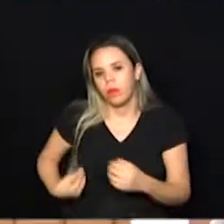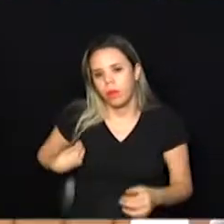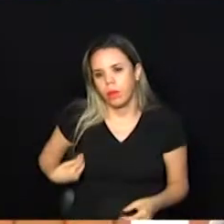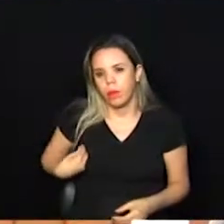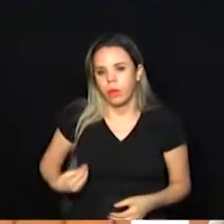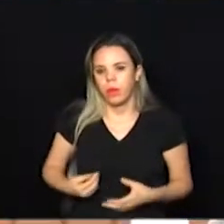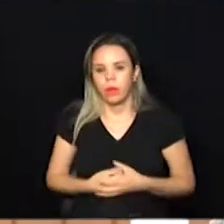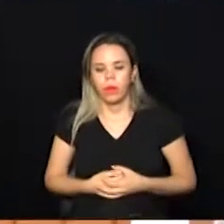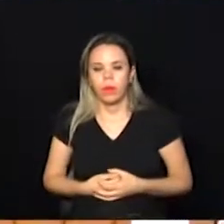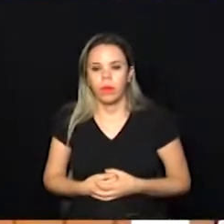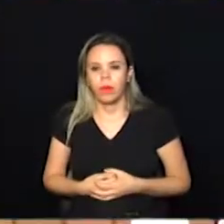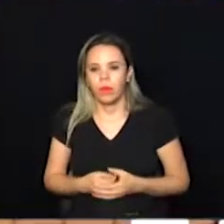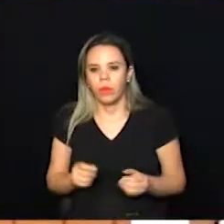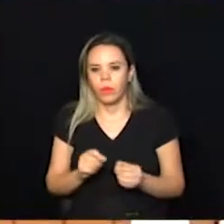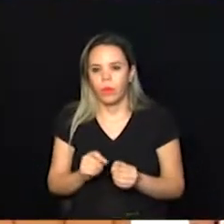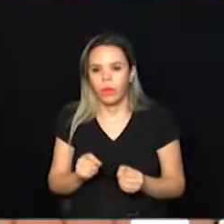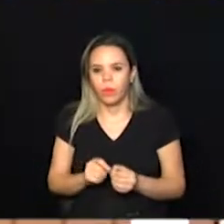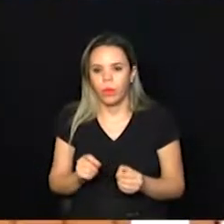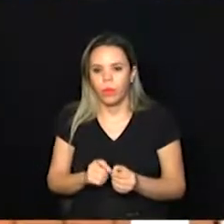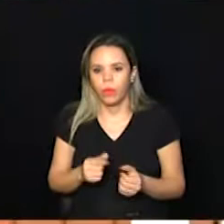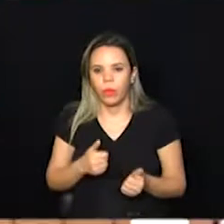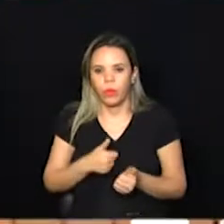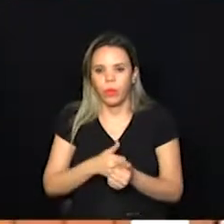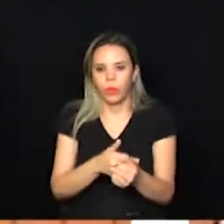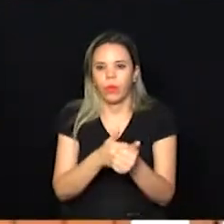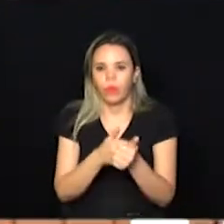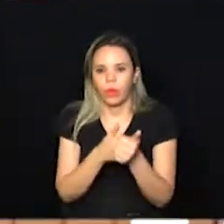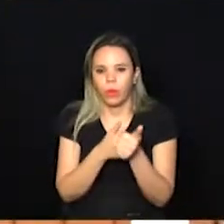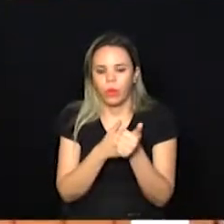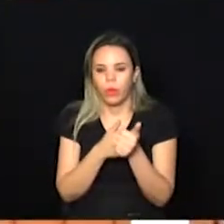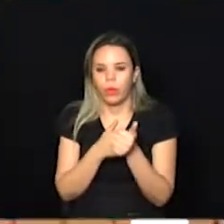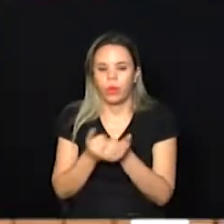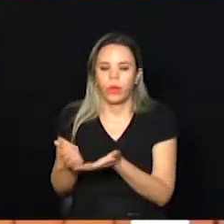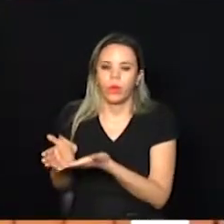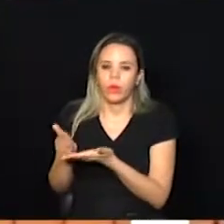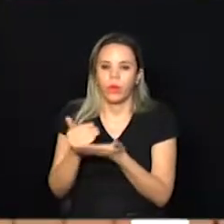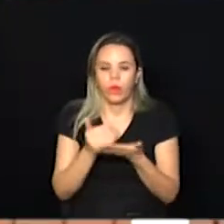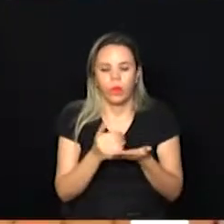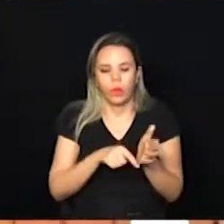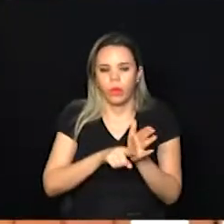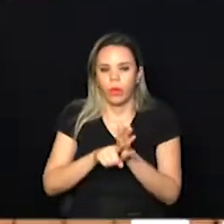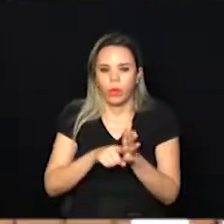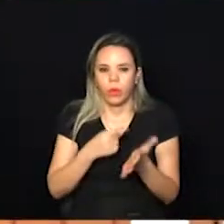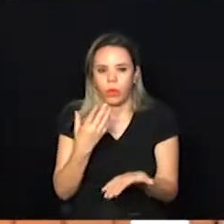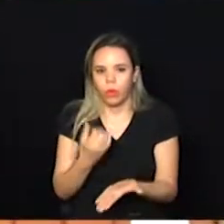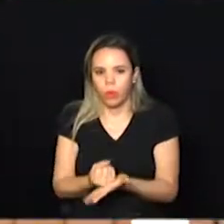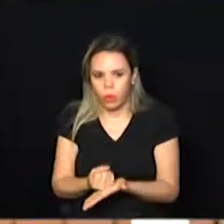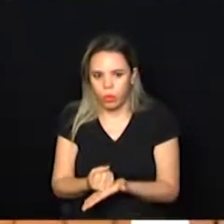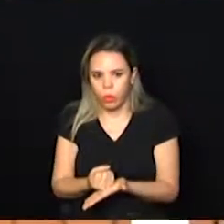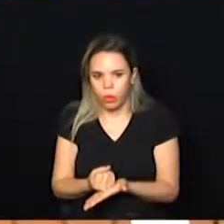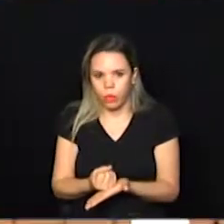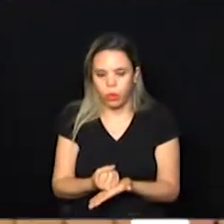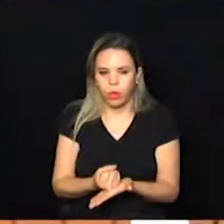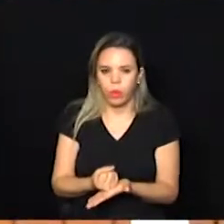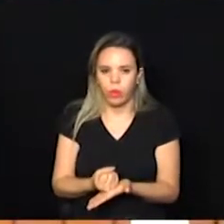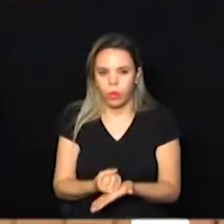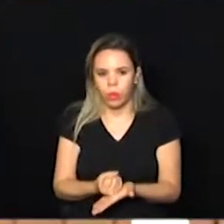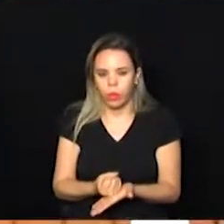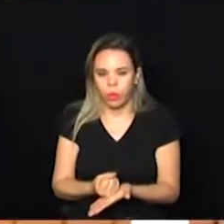fazer esse acompanhamento, essa coleta de um banco de dados, tanto do ponto de vista